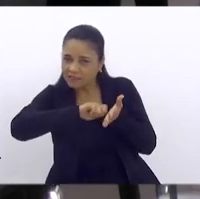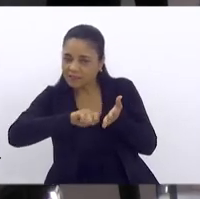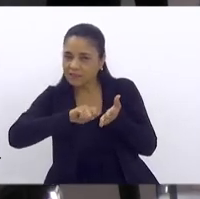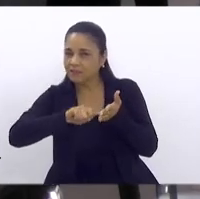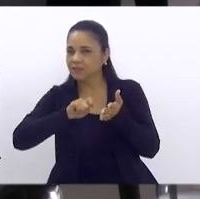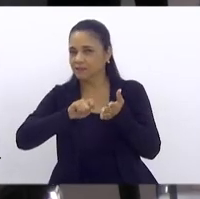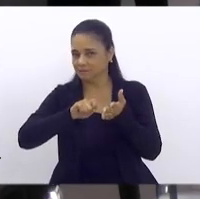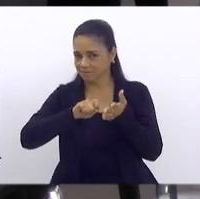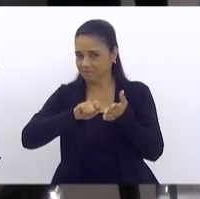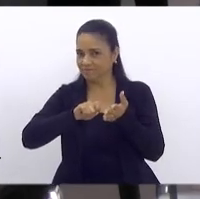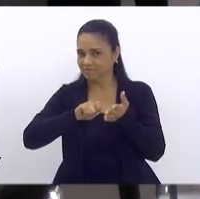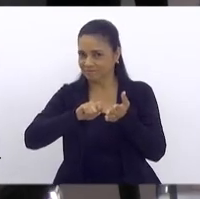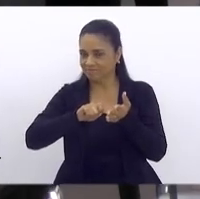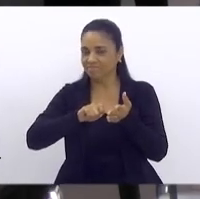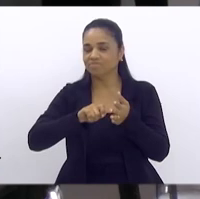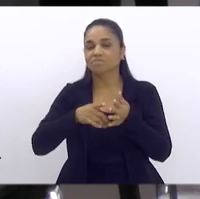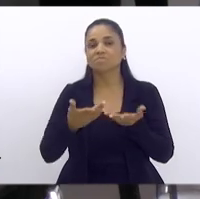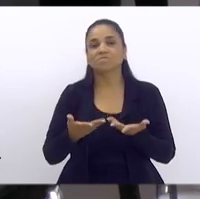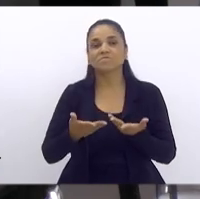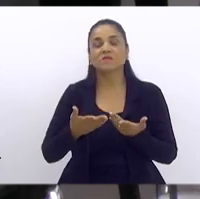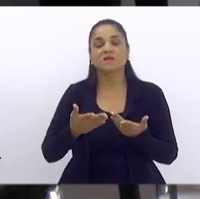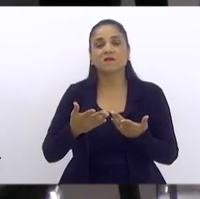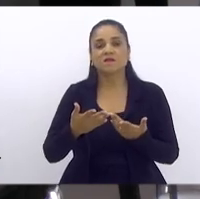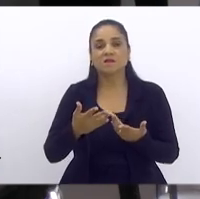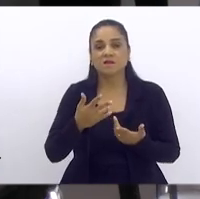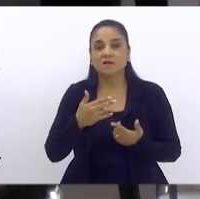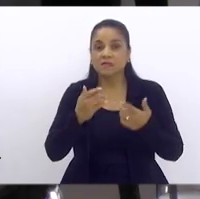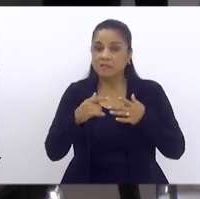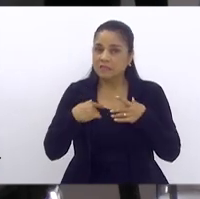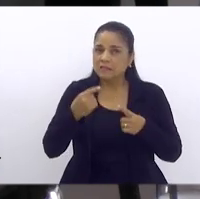aquelas palavras, com aquela construção linguística. Então,